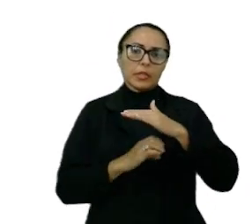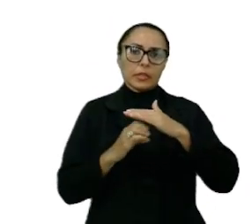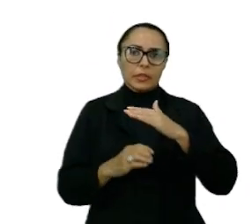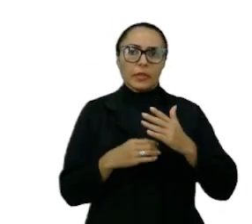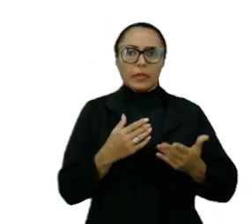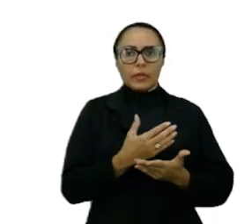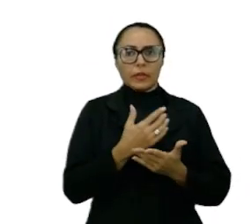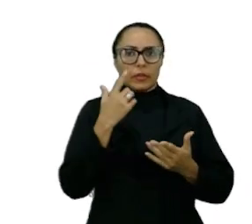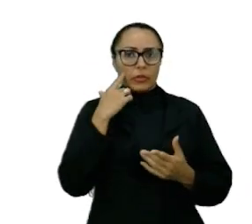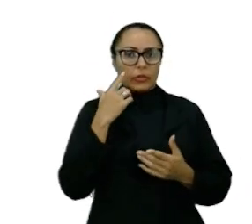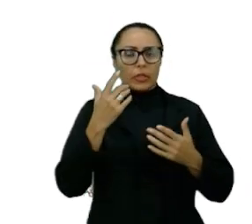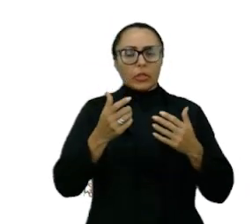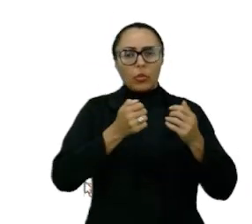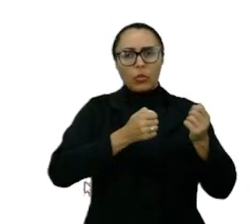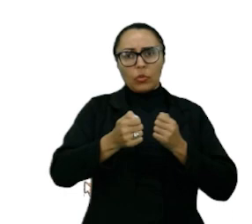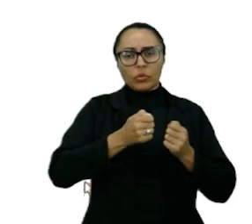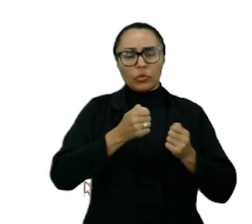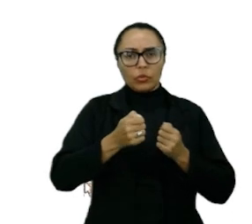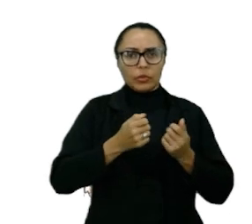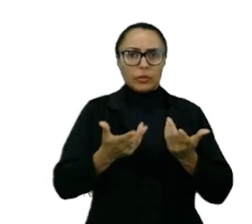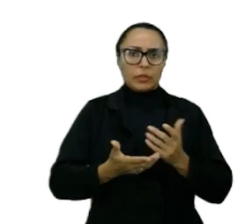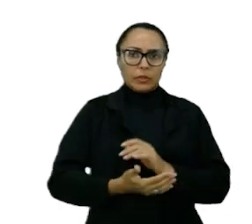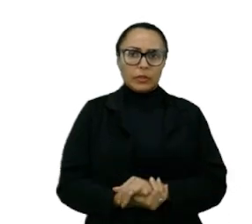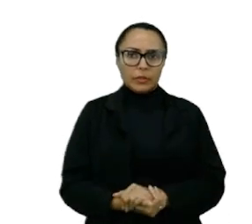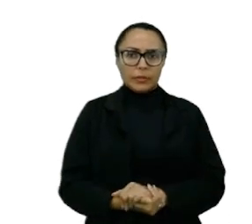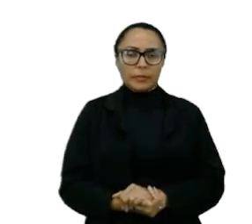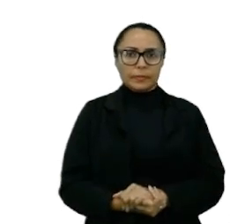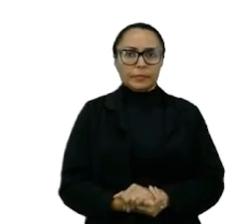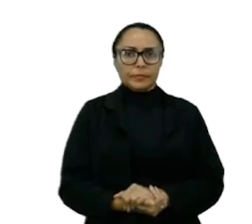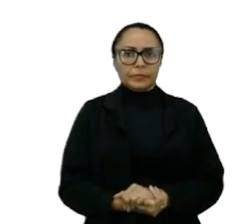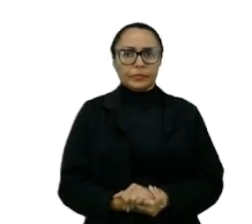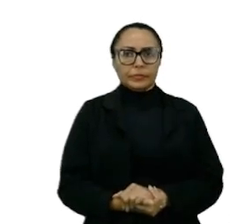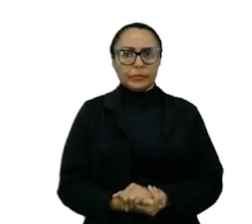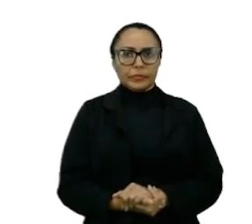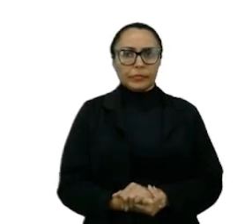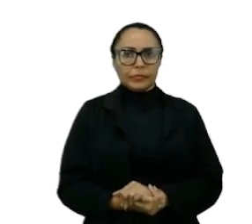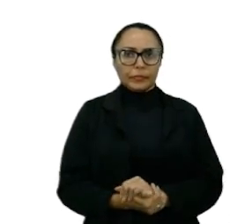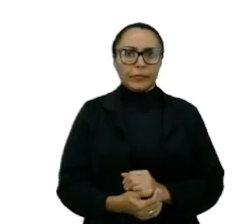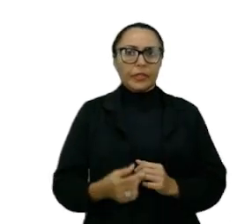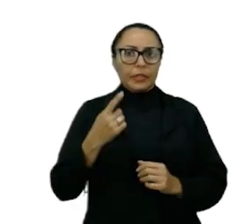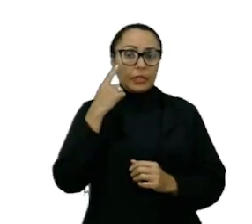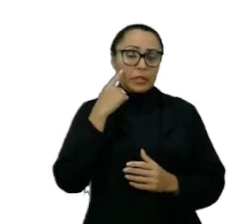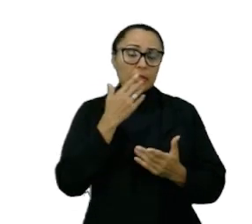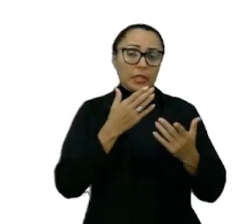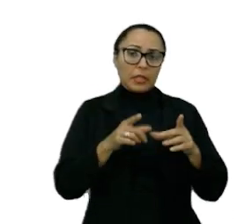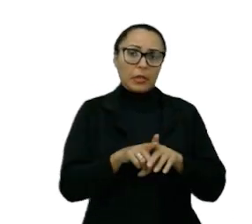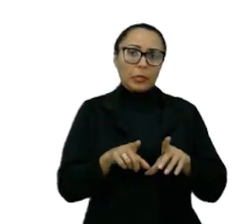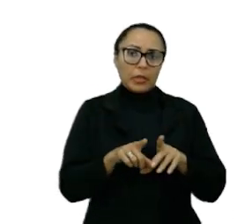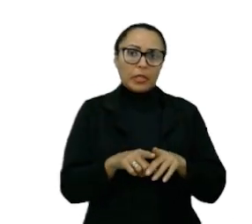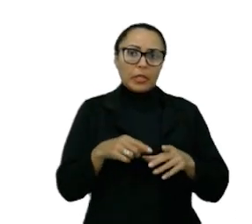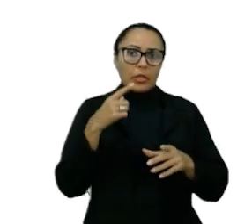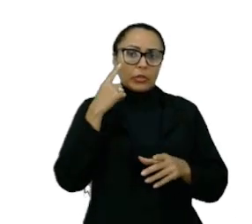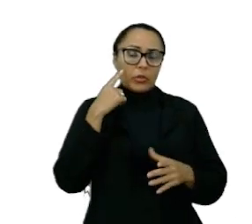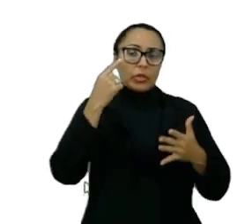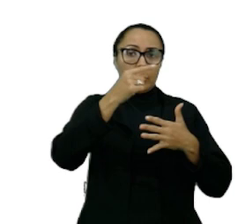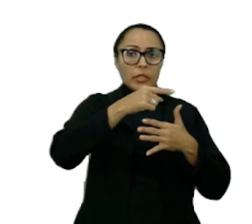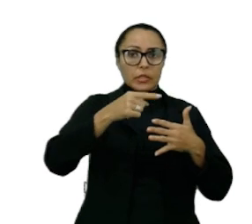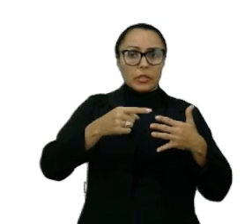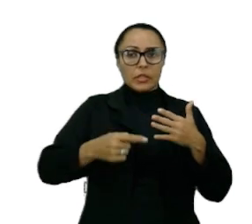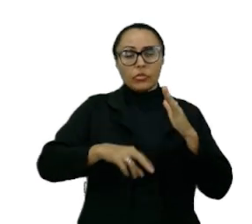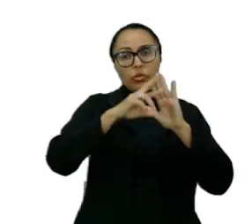em relação aos controles de qualidade. E o erro a ser evitado, dentro dos requisitos da